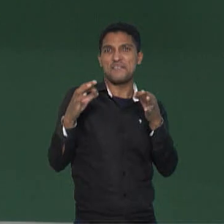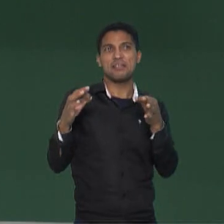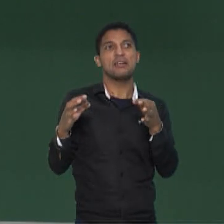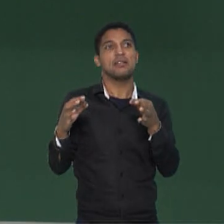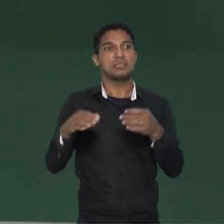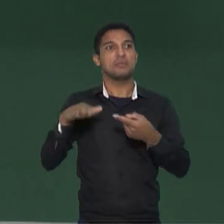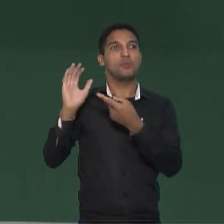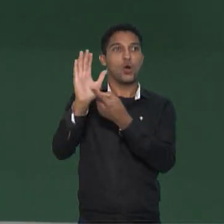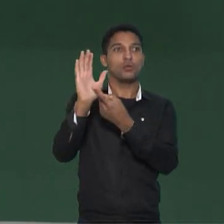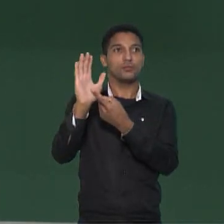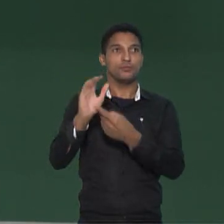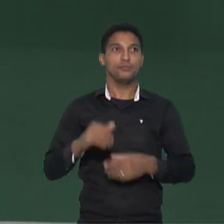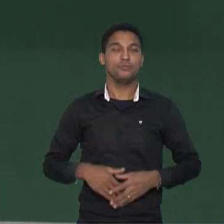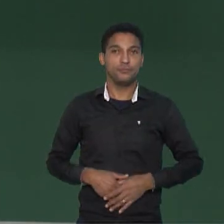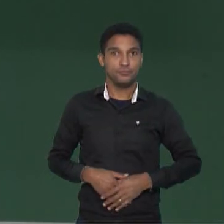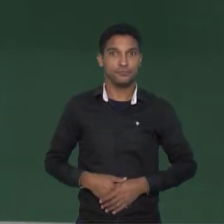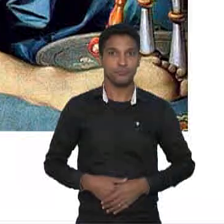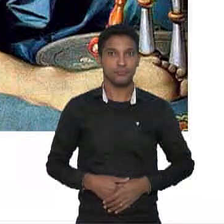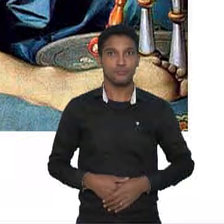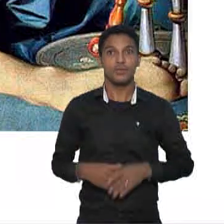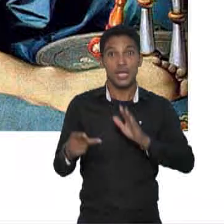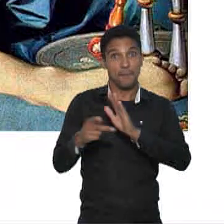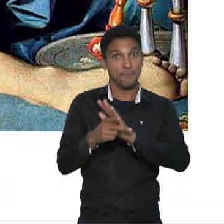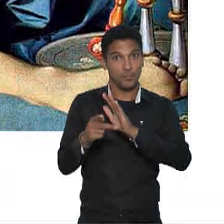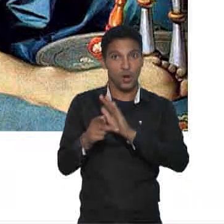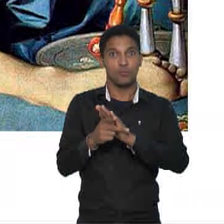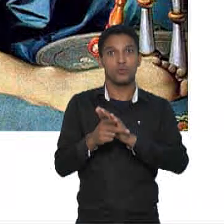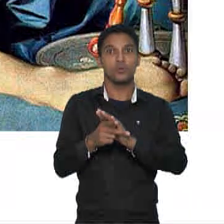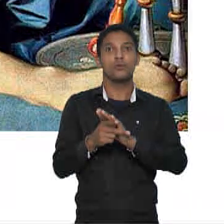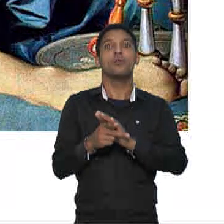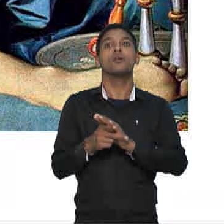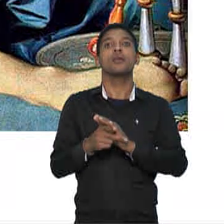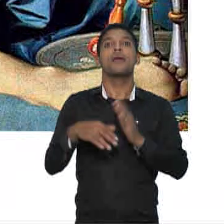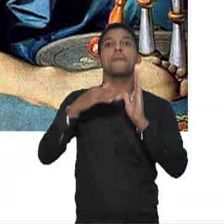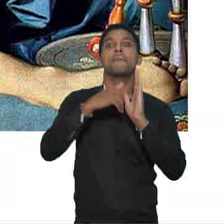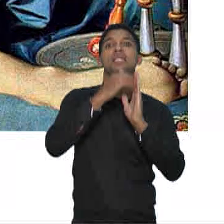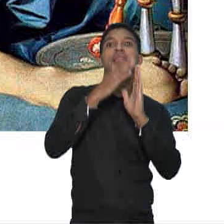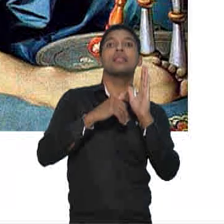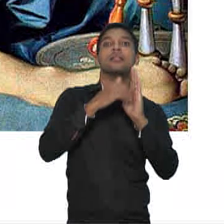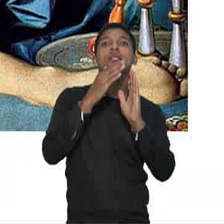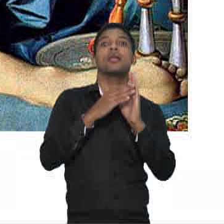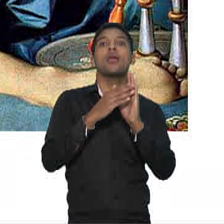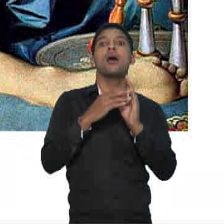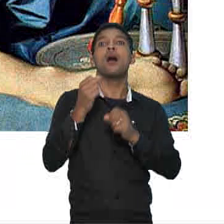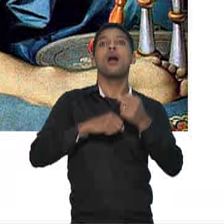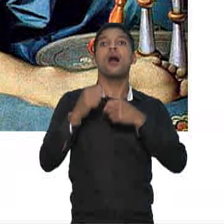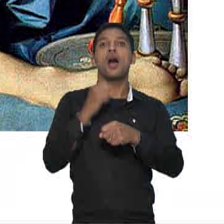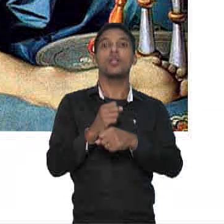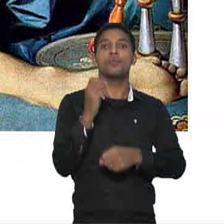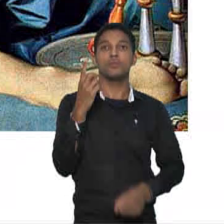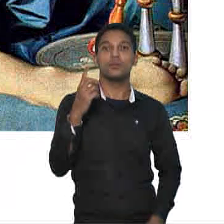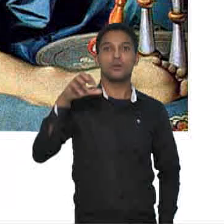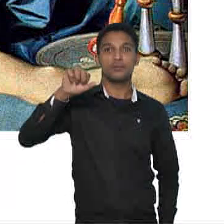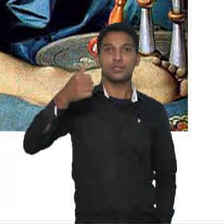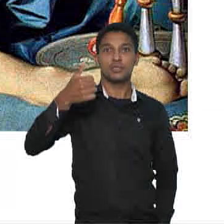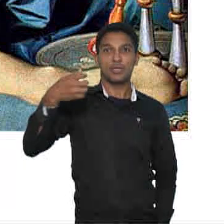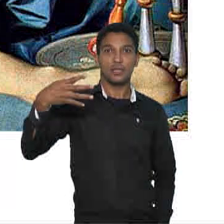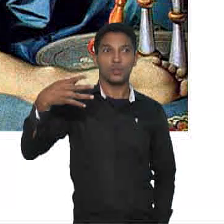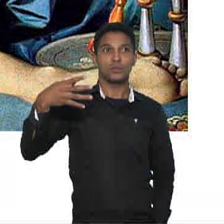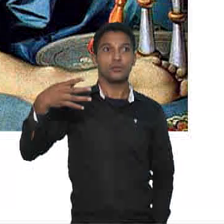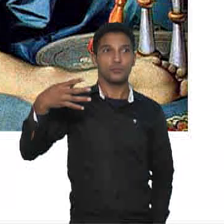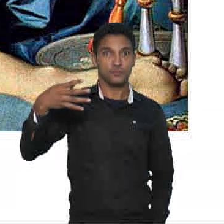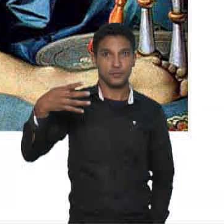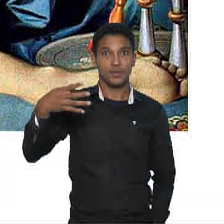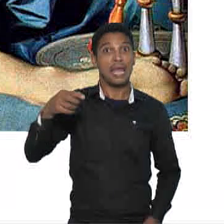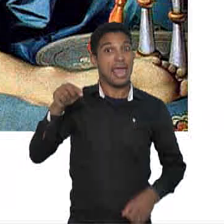Grande Odalisca é uma obra de 1814, ele foi pintada para Caroline Murat, que era a rainha de Nápoles, que